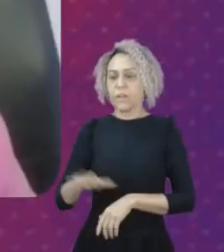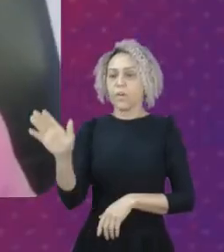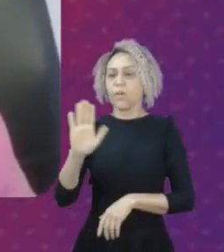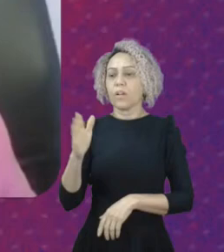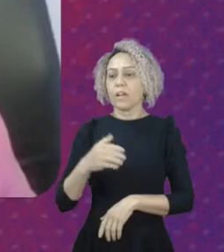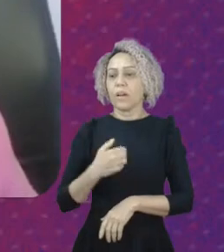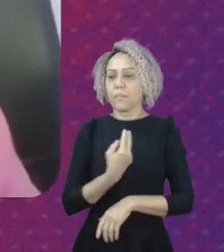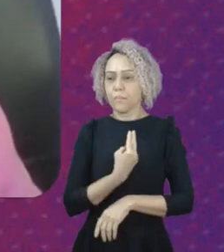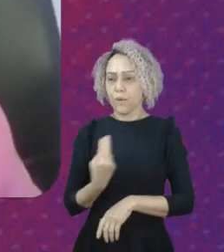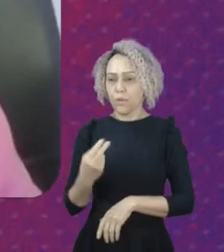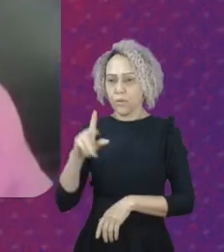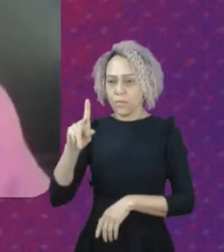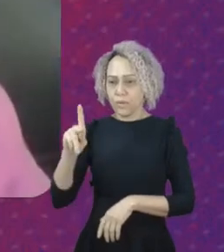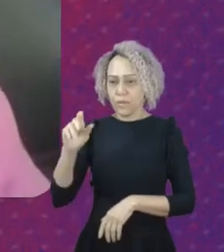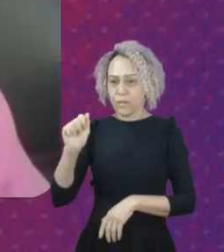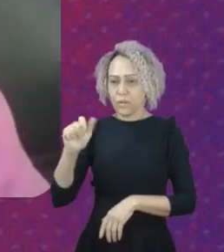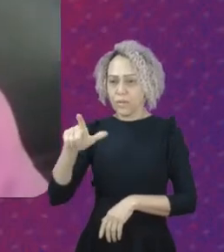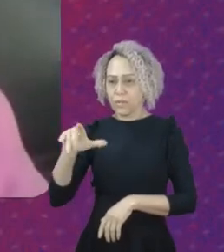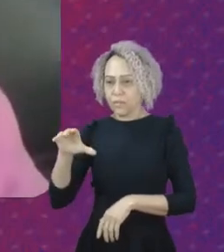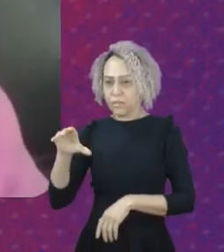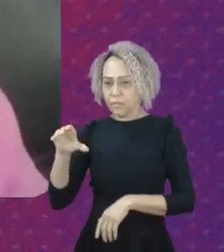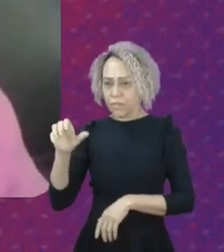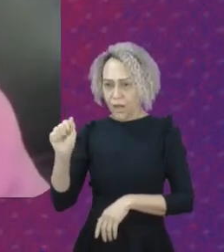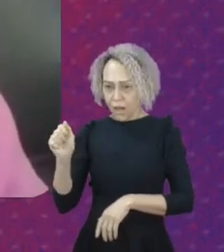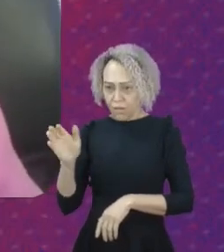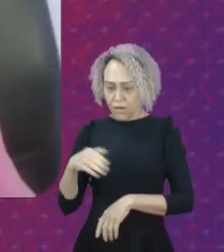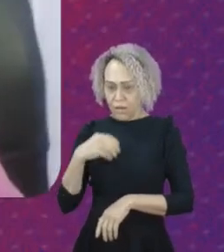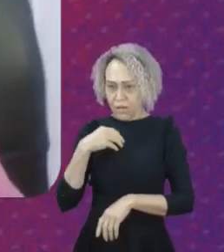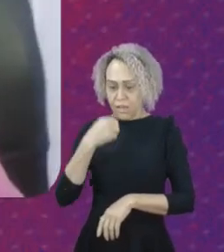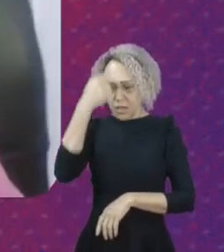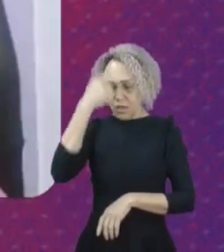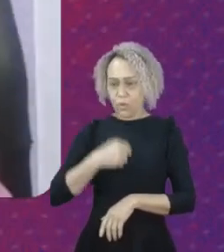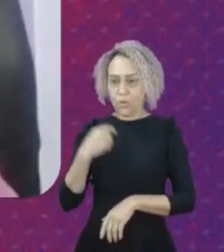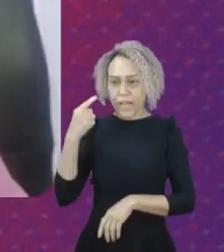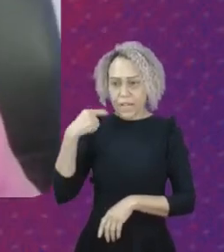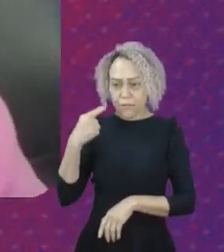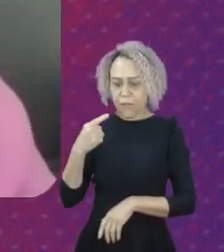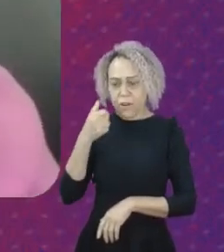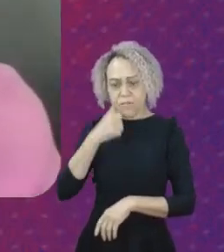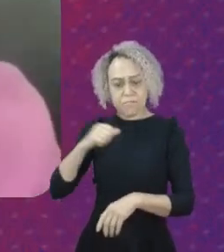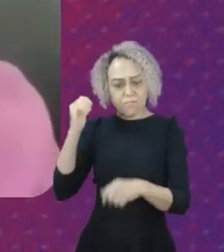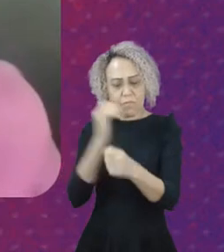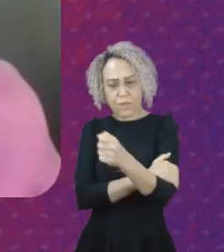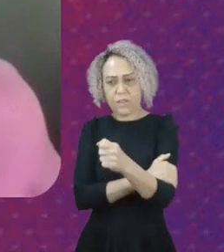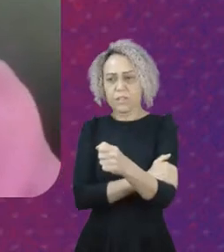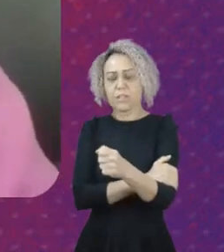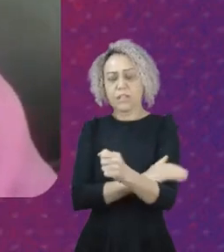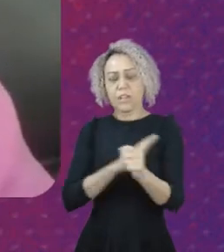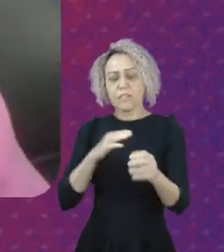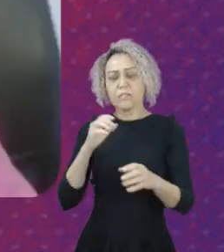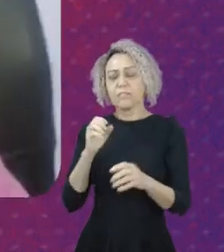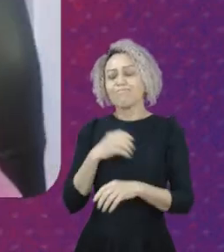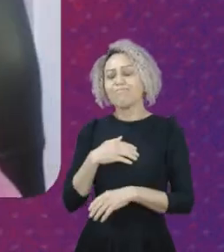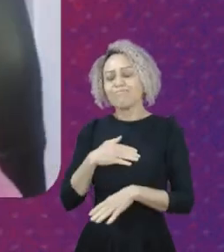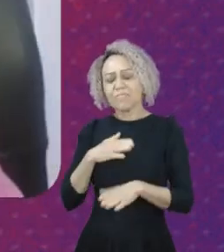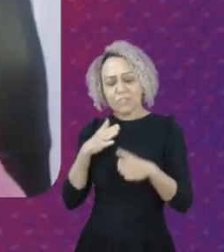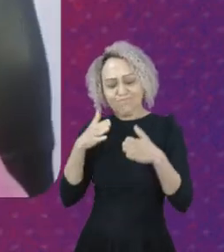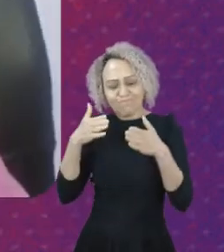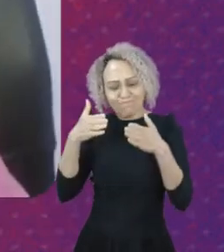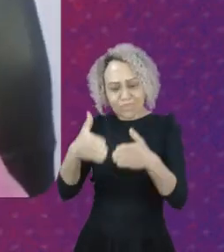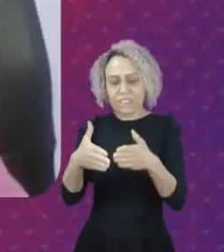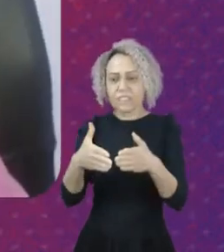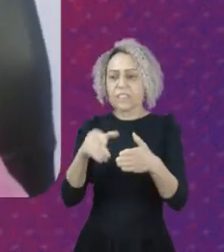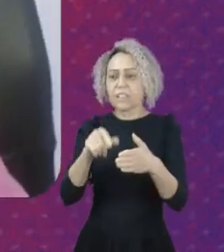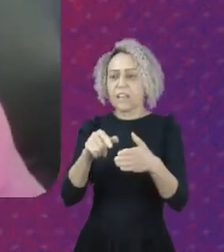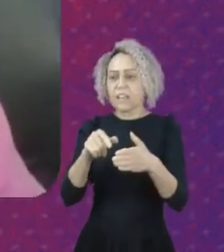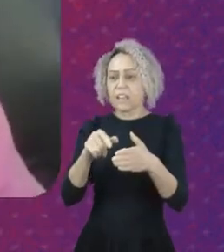Olá, meu nome é Paula Lopes, eu sou advogada feminista especializada no atendimento e na proteção